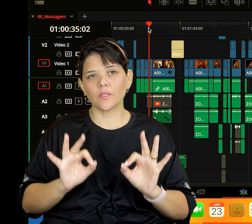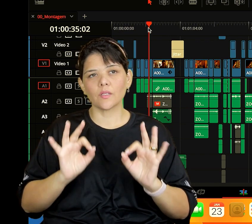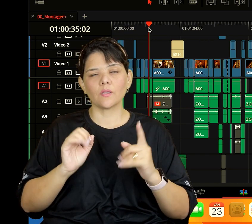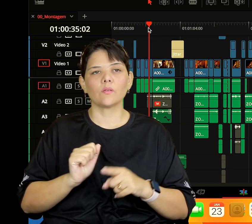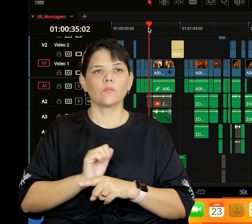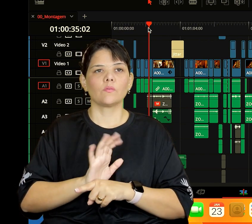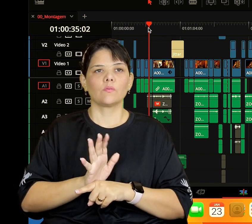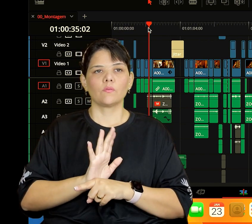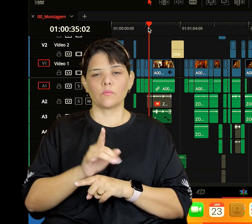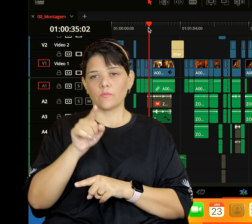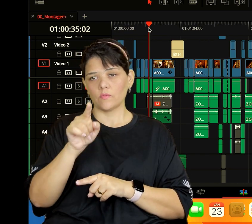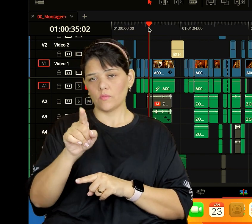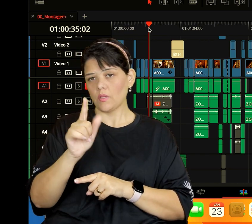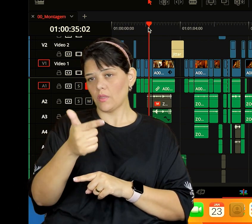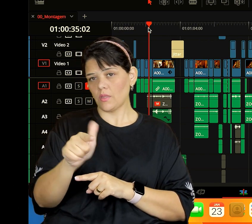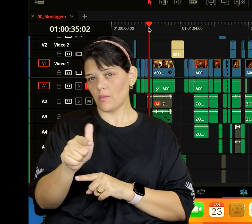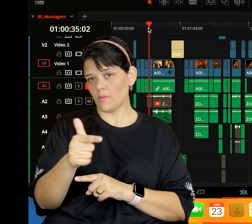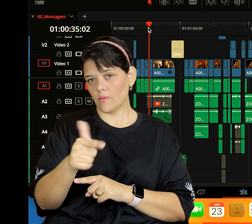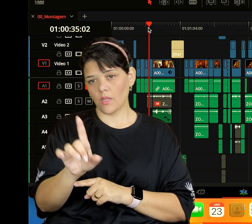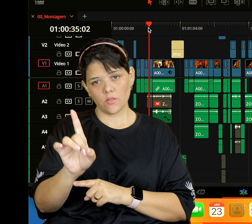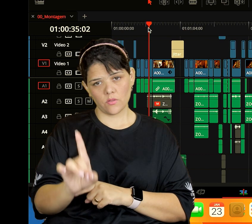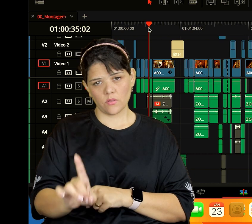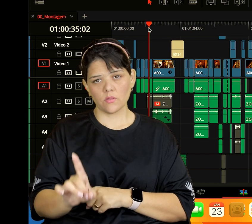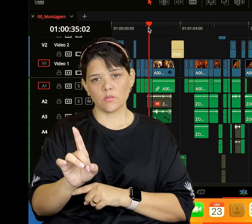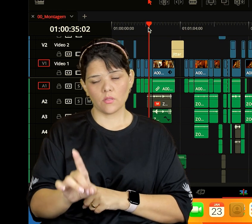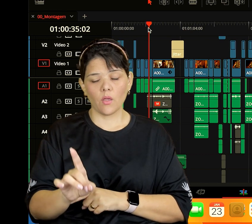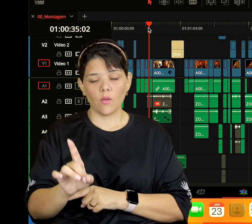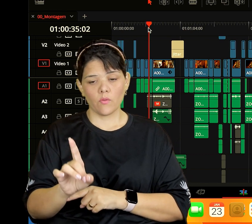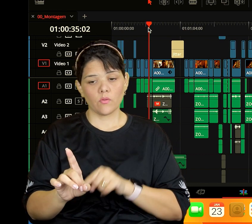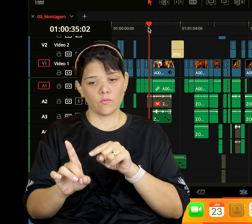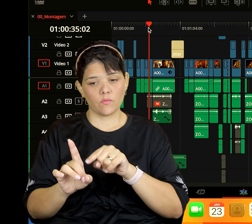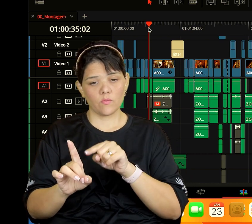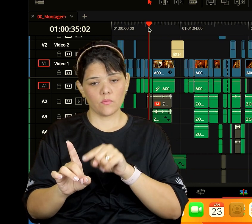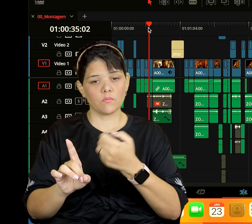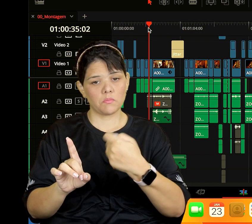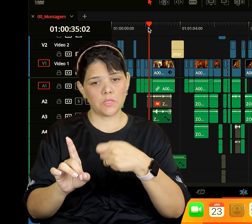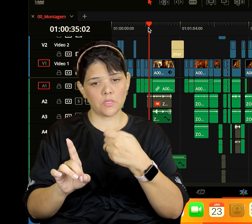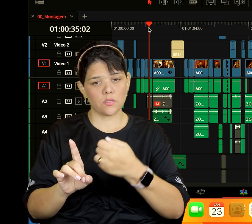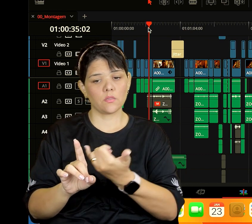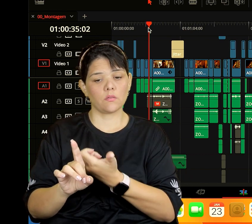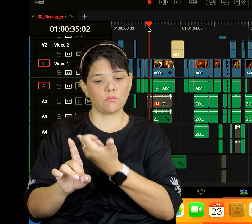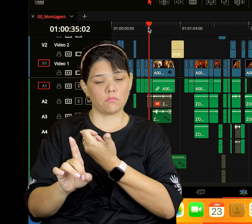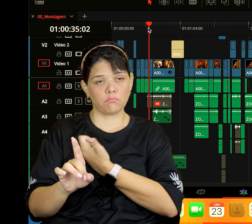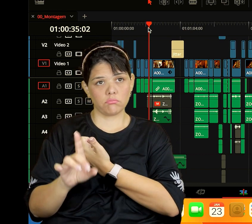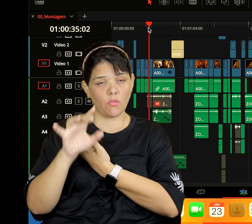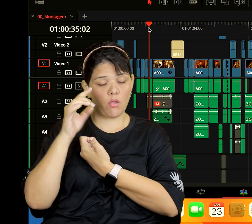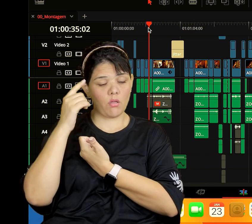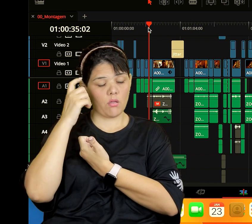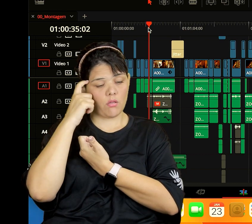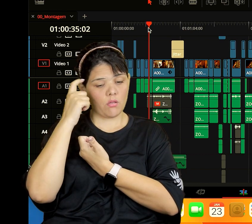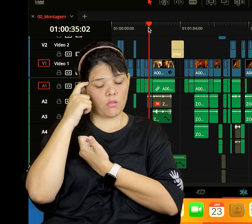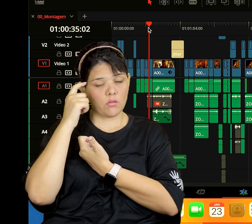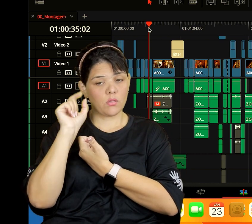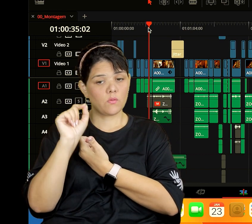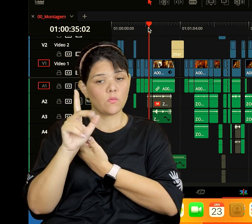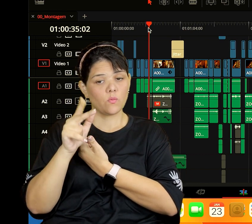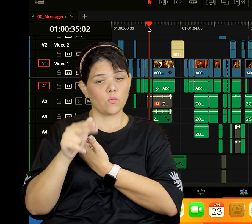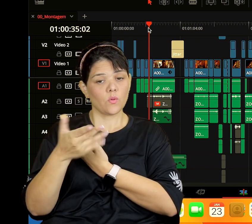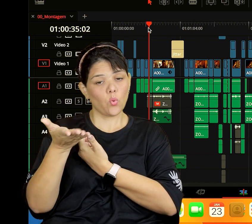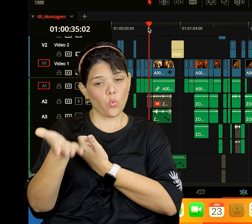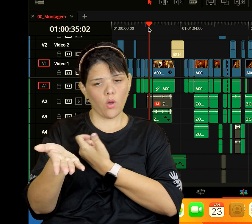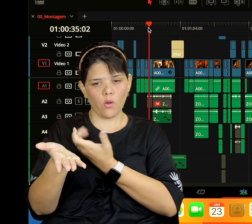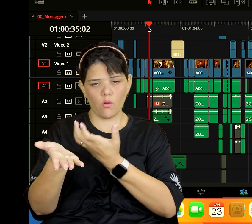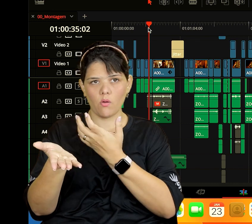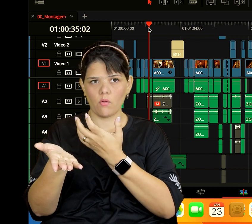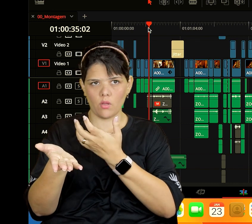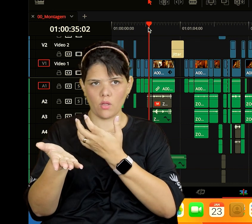é a direção vai te dar toques. Então, normalmente você vai entregar uma primeira versão, essa primeira montagem, a direção vai assistir